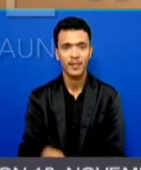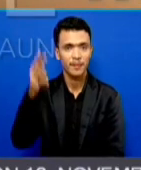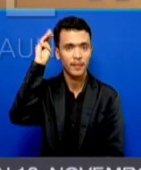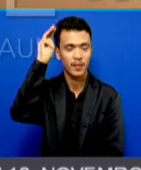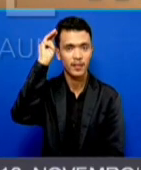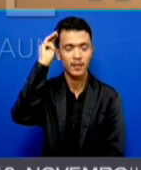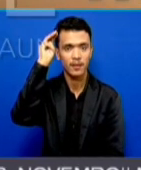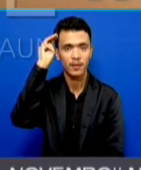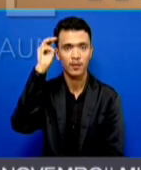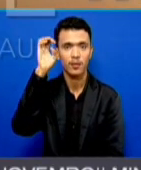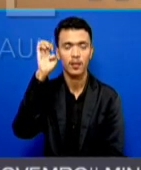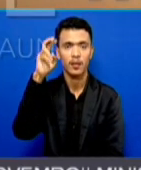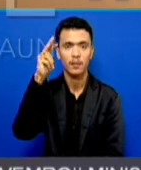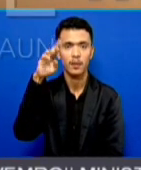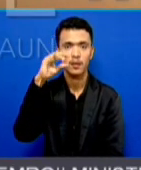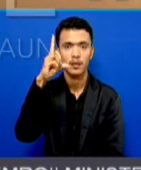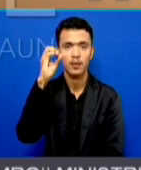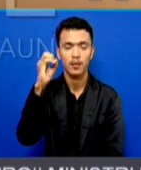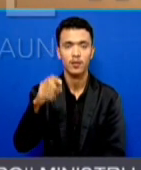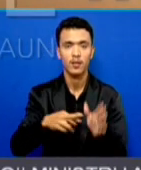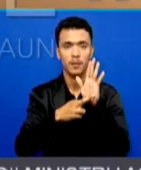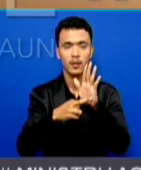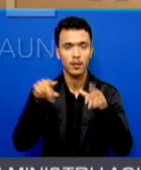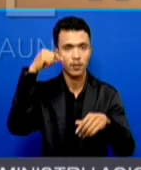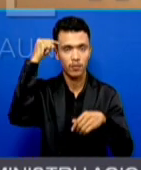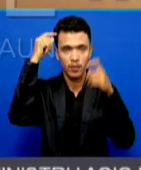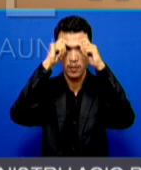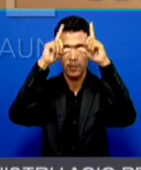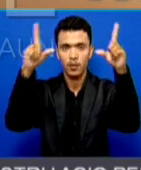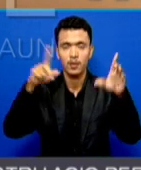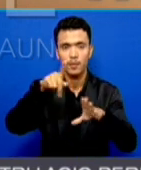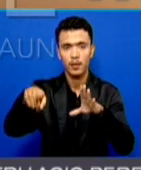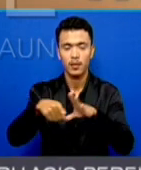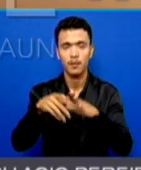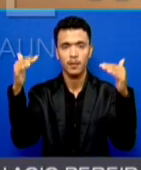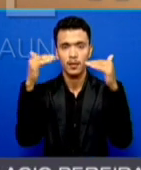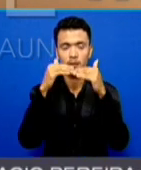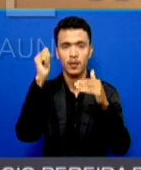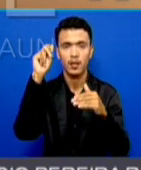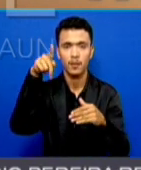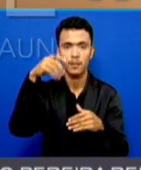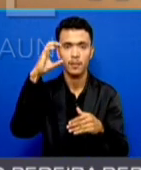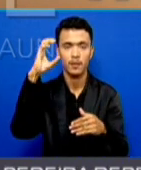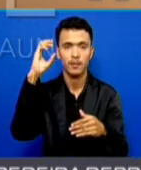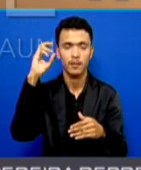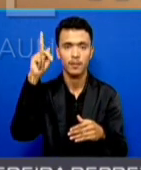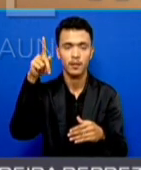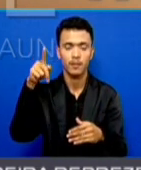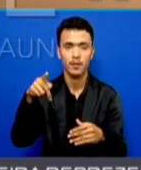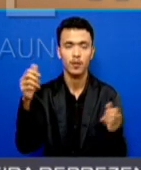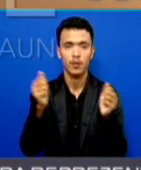Ministro Hermenegildo Pereira representa o governo Timor-Leste, participa em encontro African Caribbean Pacific, o